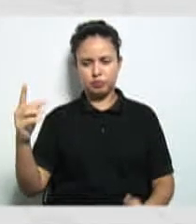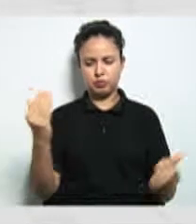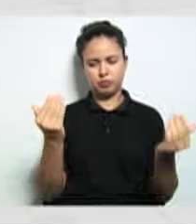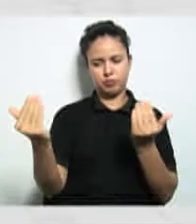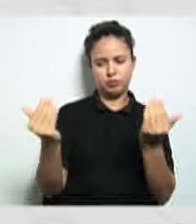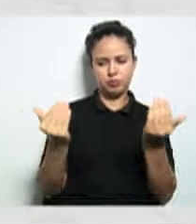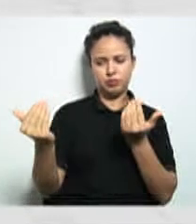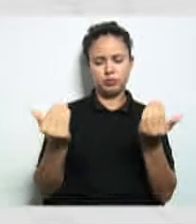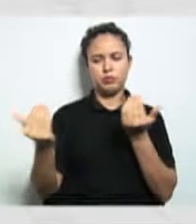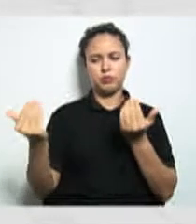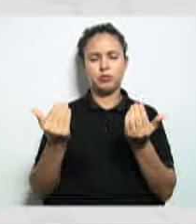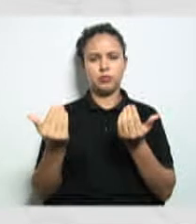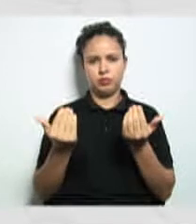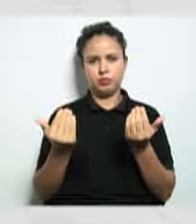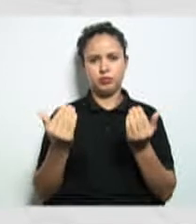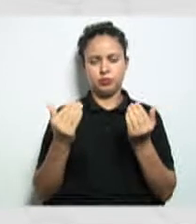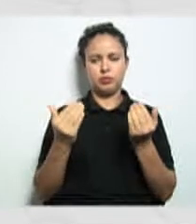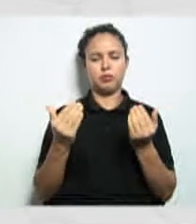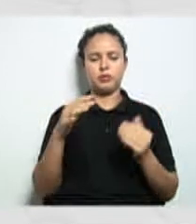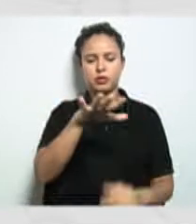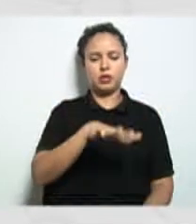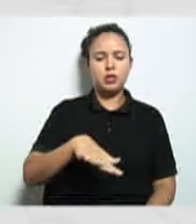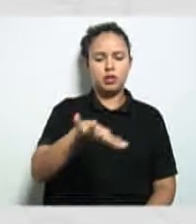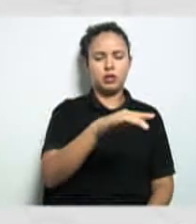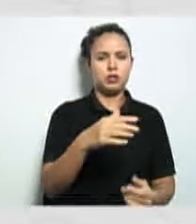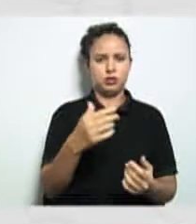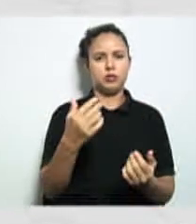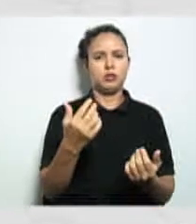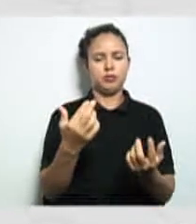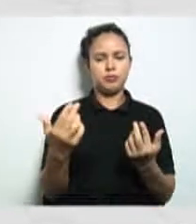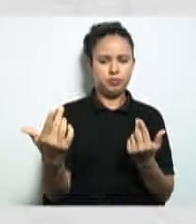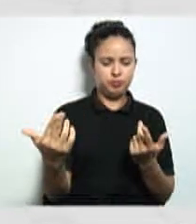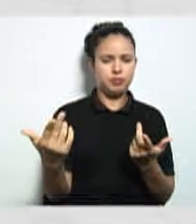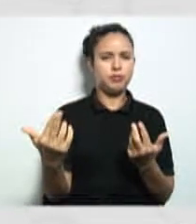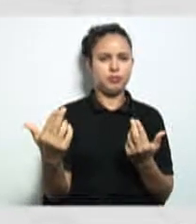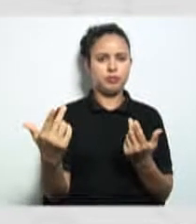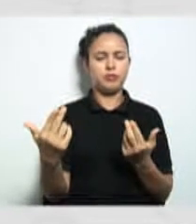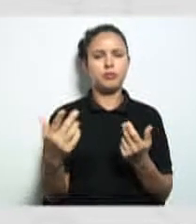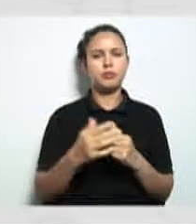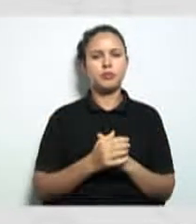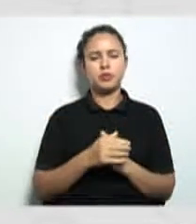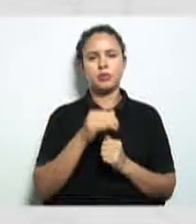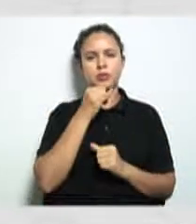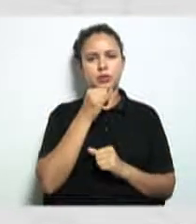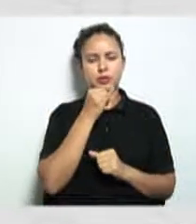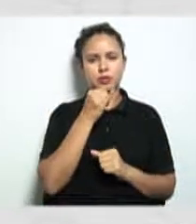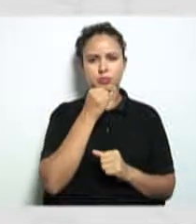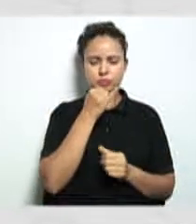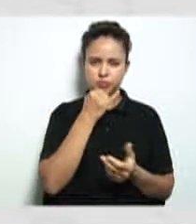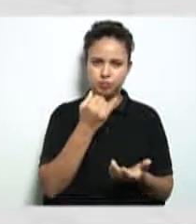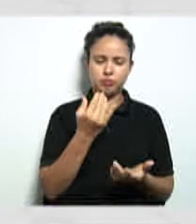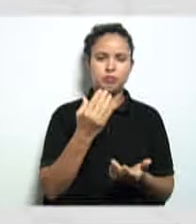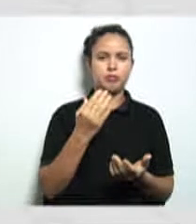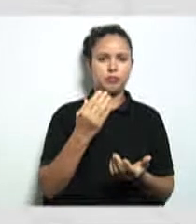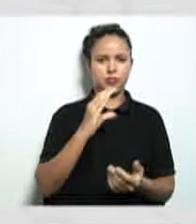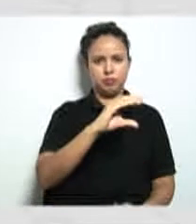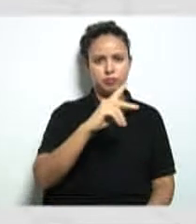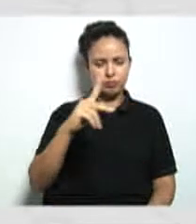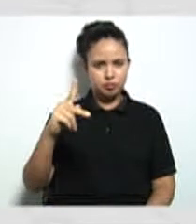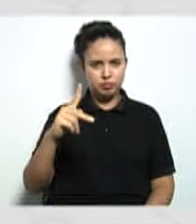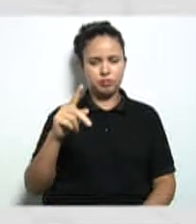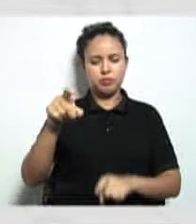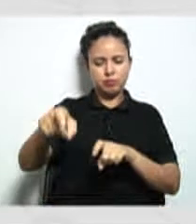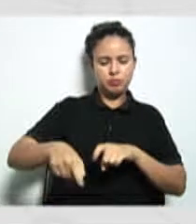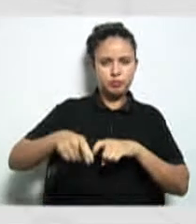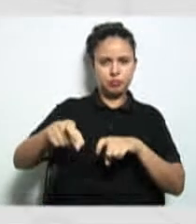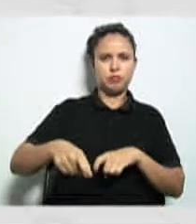duas cooperativas na área de agropecuária, uma em Ji-Paraná, outra em Vilhena,